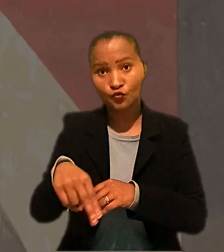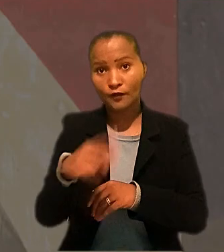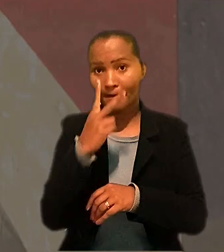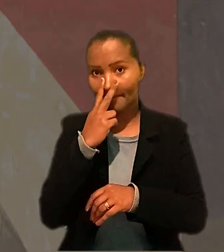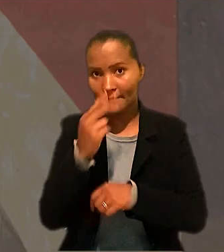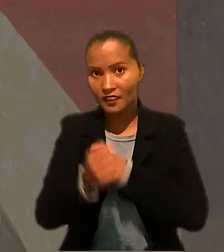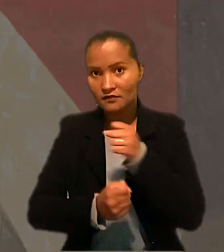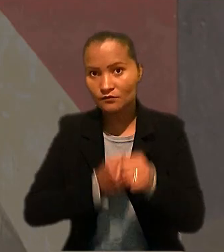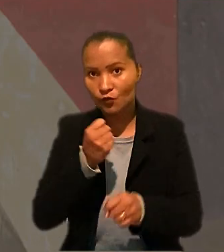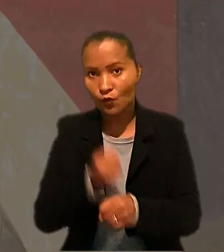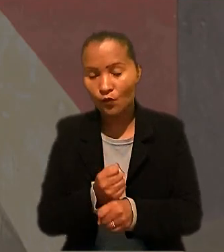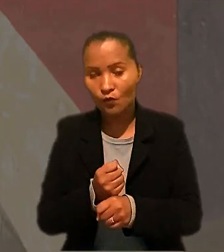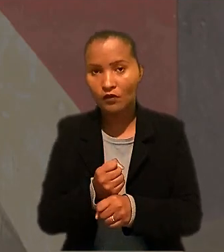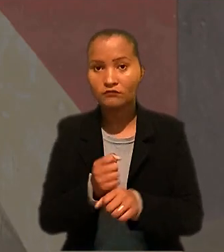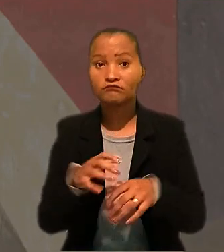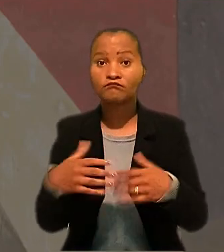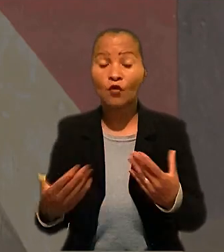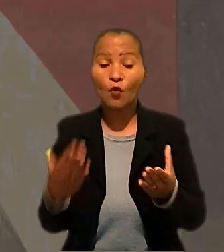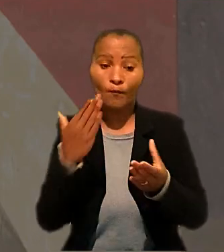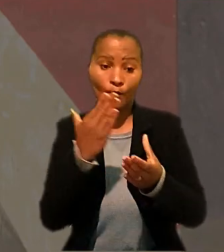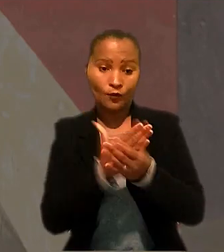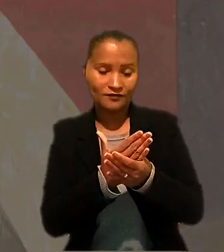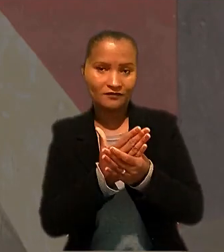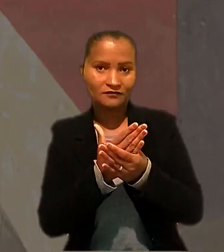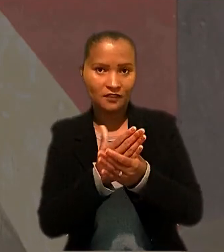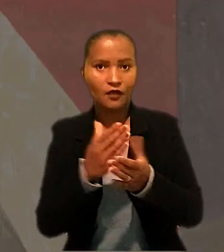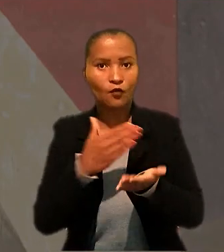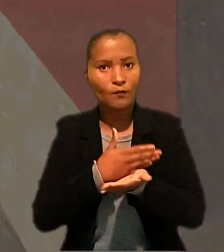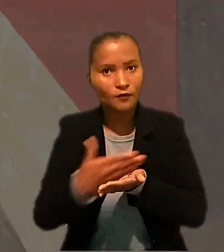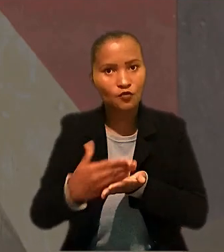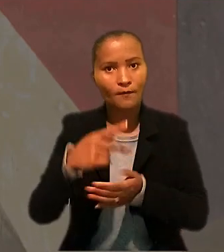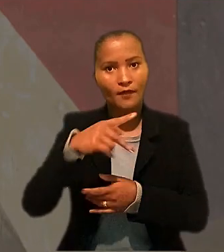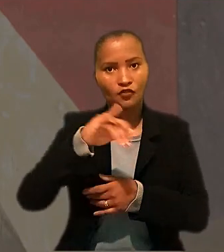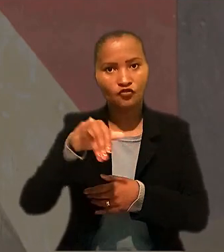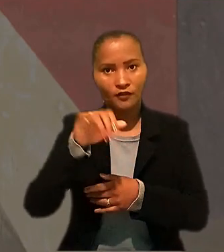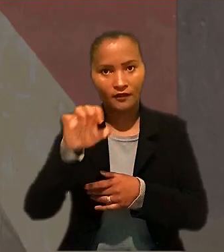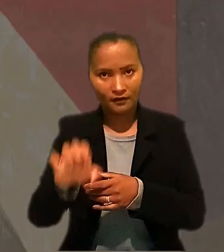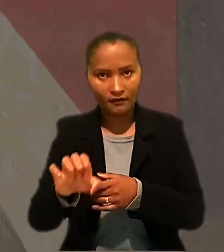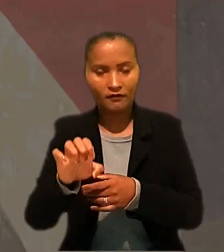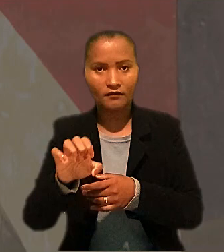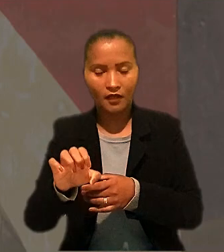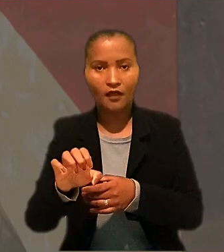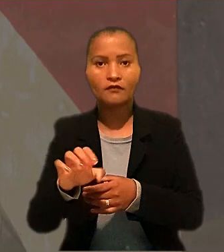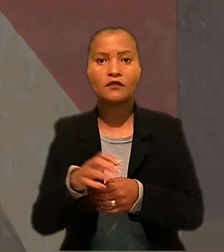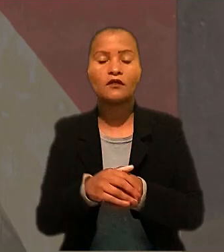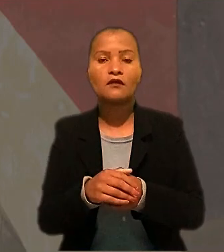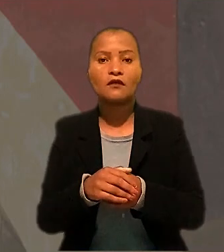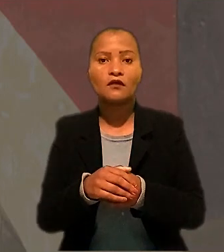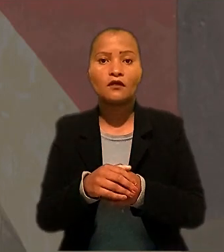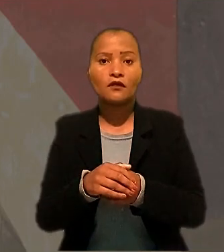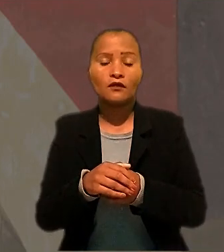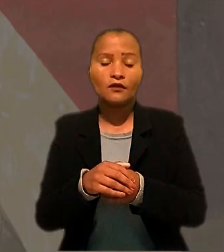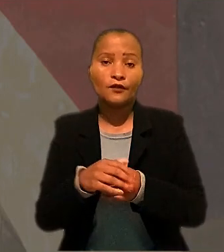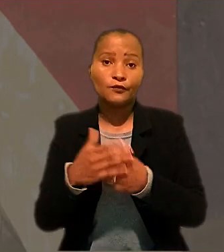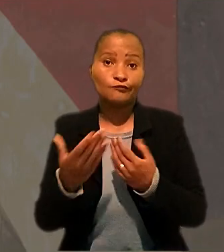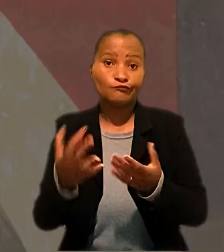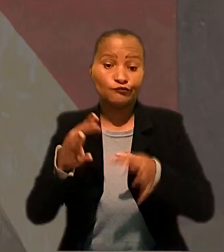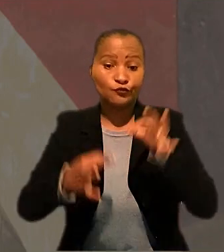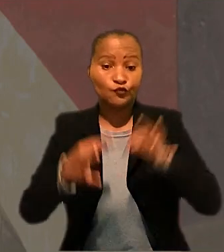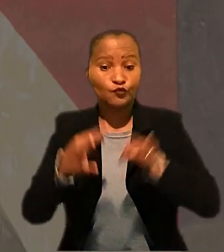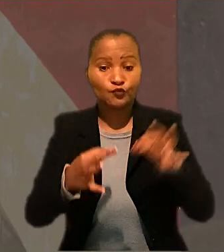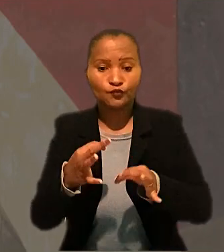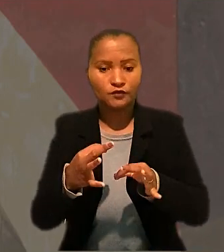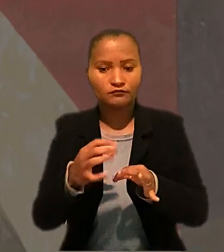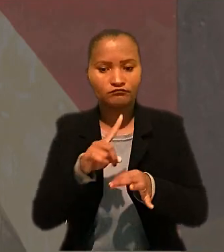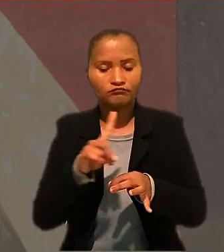para junho do mesmo ano. Como o processo passou a tramitar por meio do PJE, o processo judicial eletrônico,